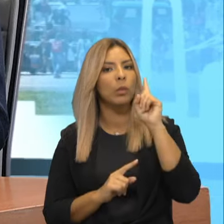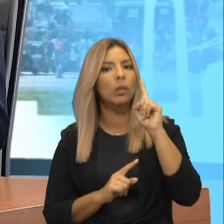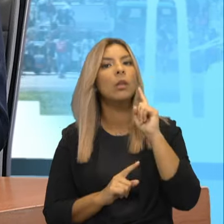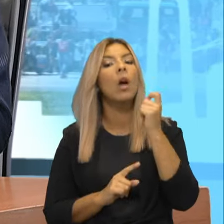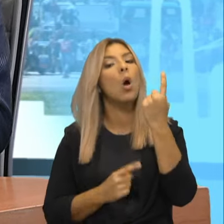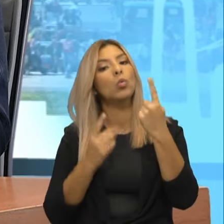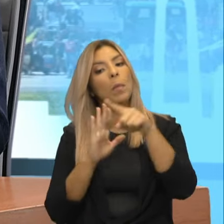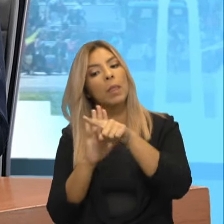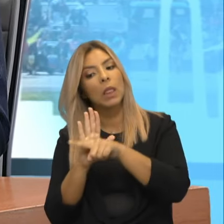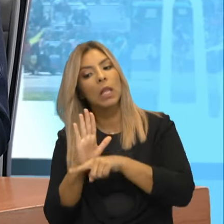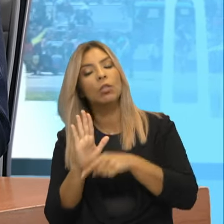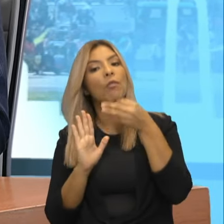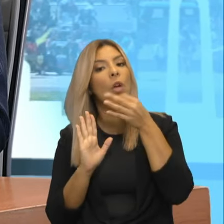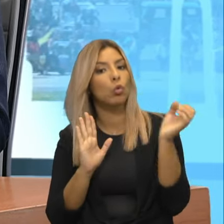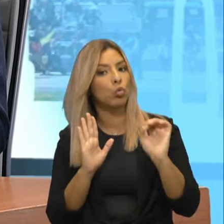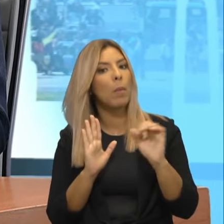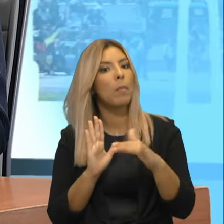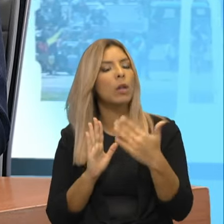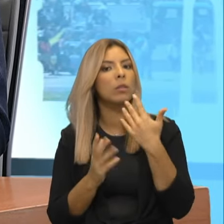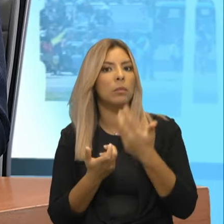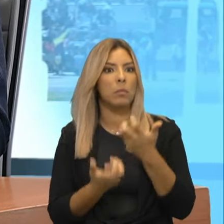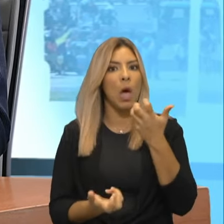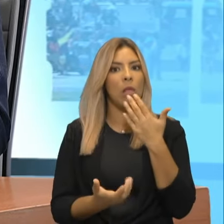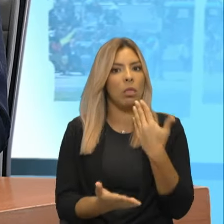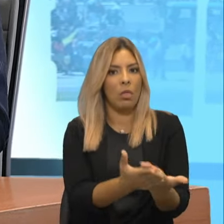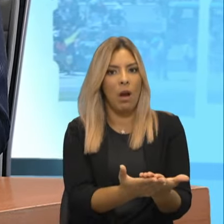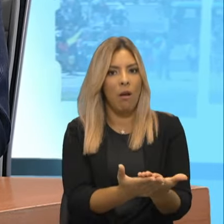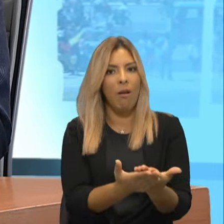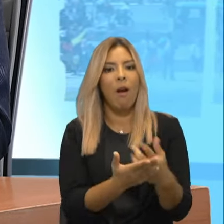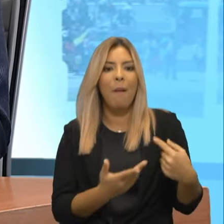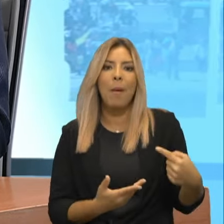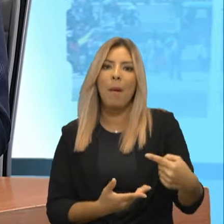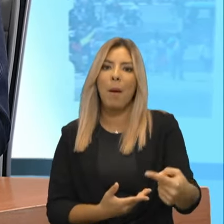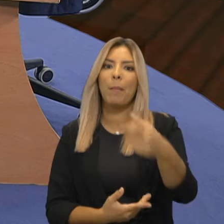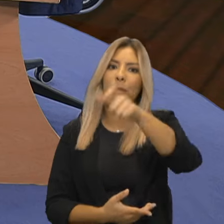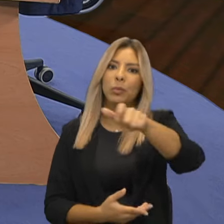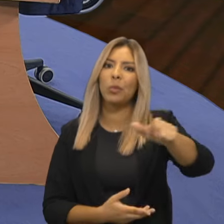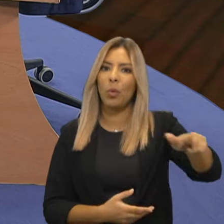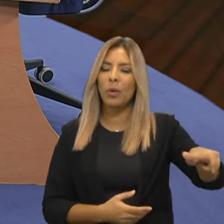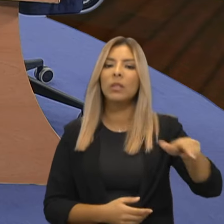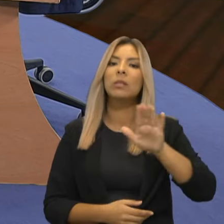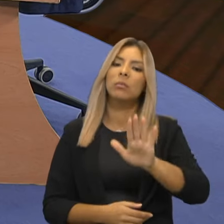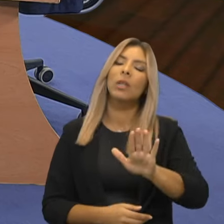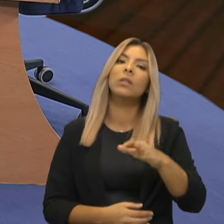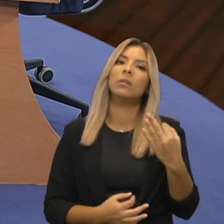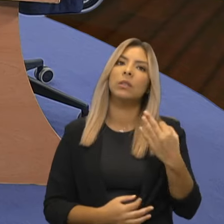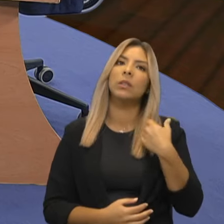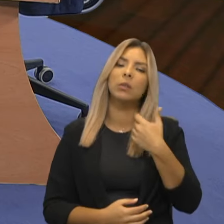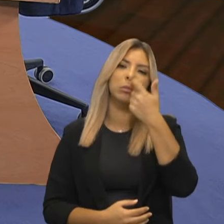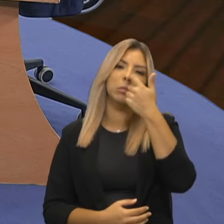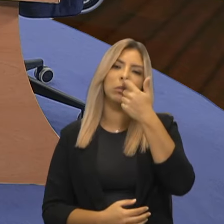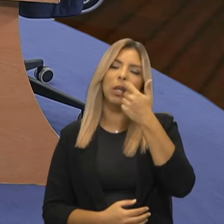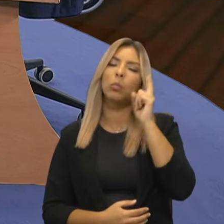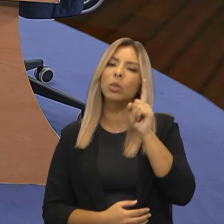faladas que podem ter algum impacto, no entanto, é difícil compreender que alguém se dirija